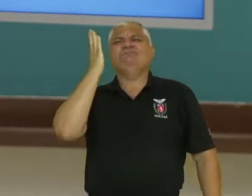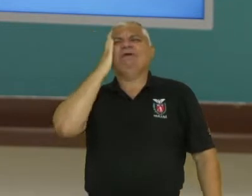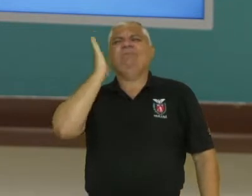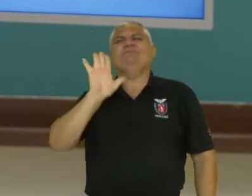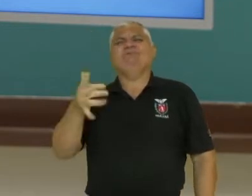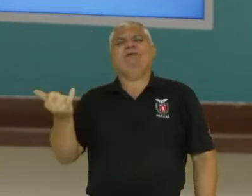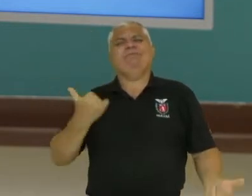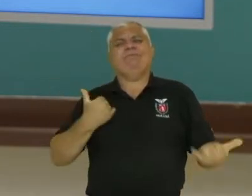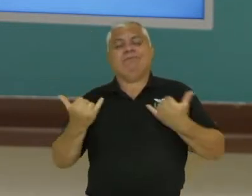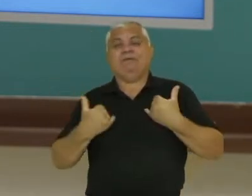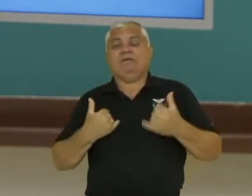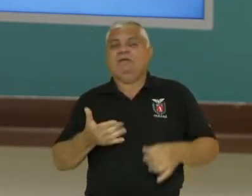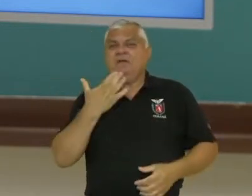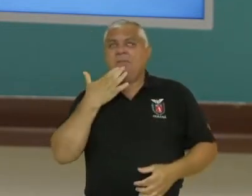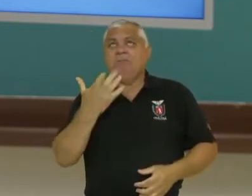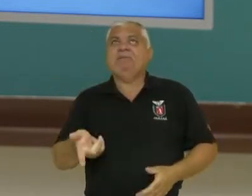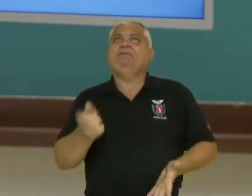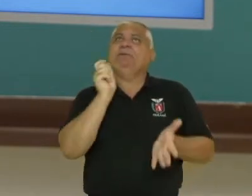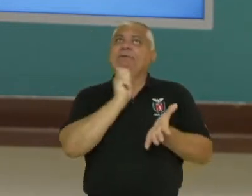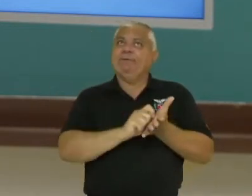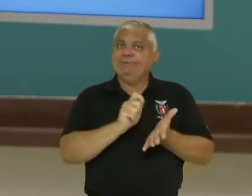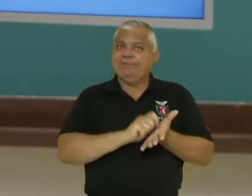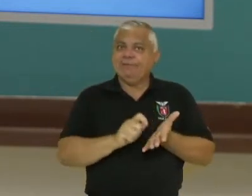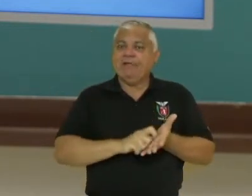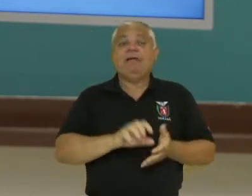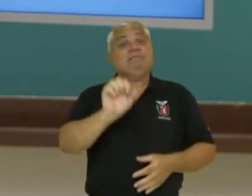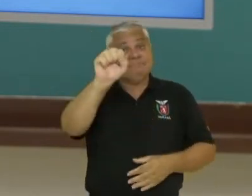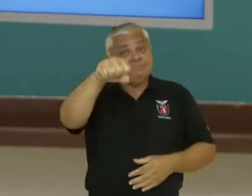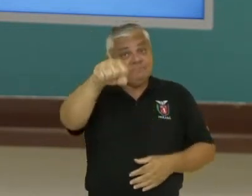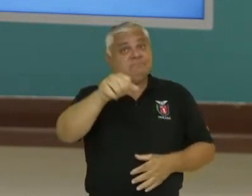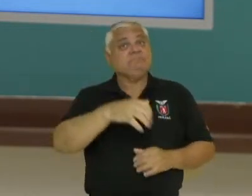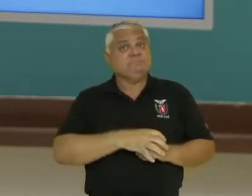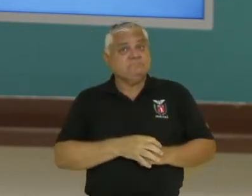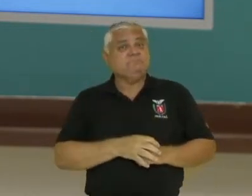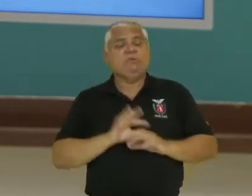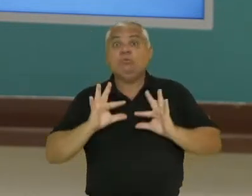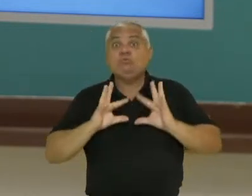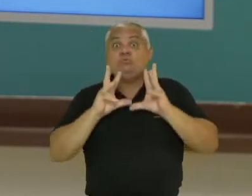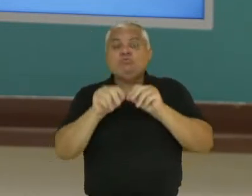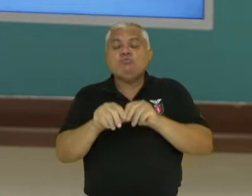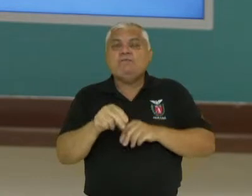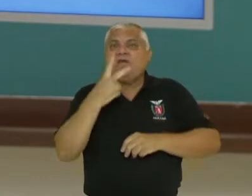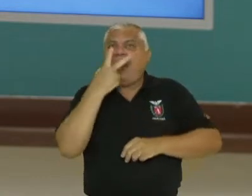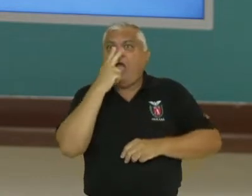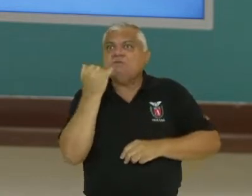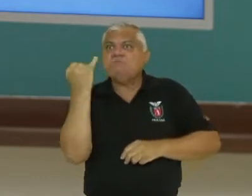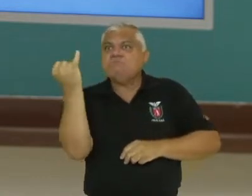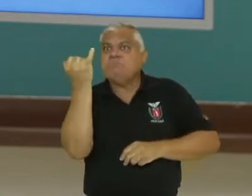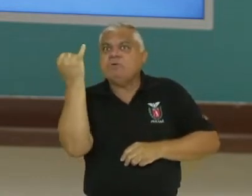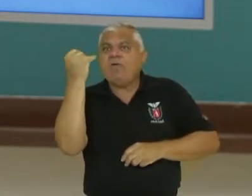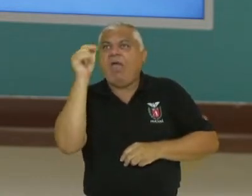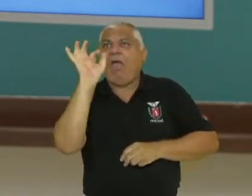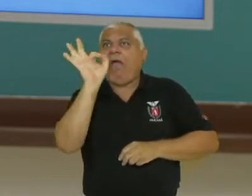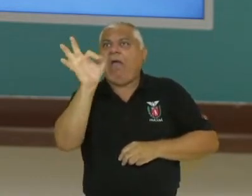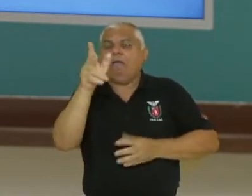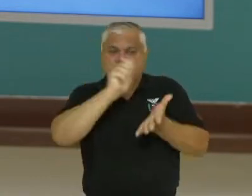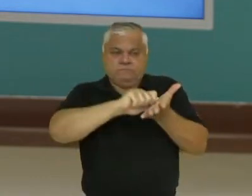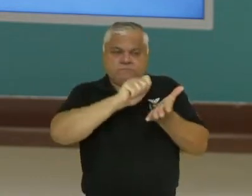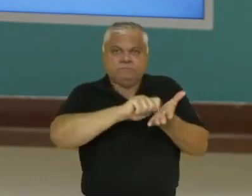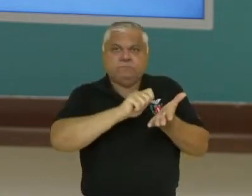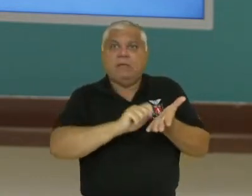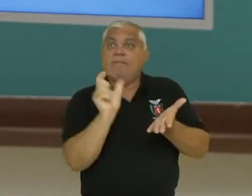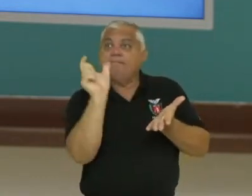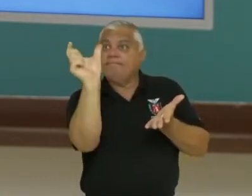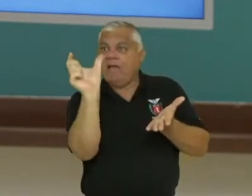recado. Você vai pedir para a gente anotar. Isso mesmo, tudo aquilo que você julgar importante,